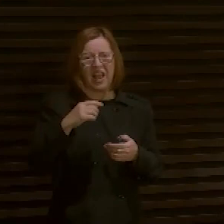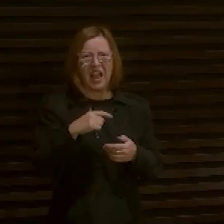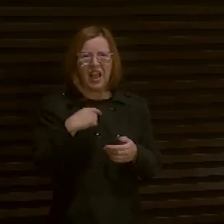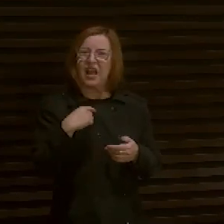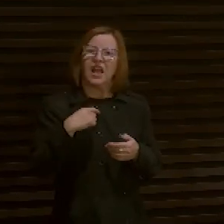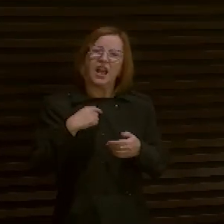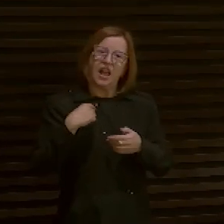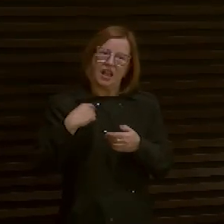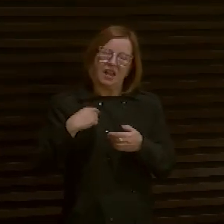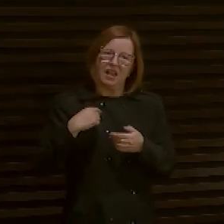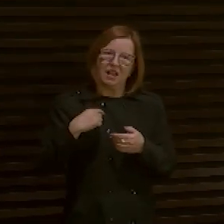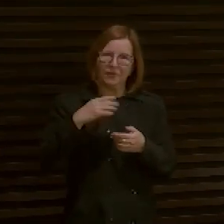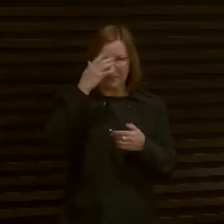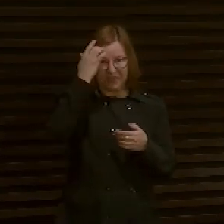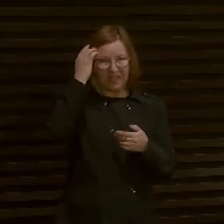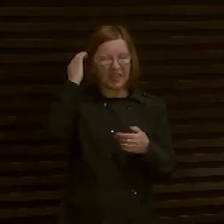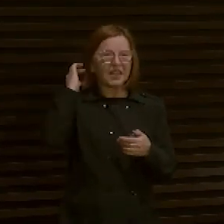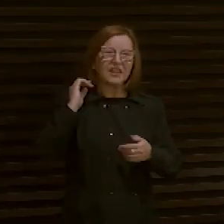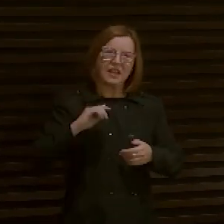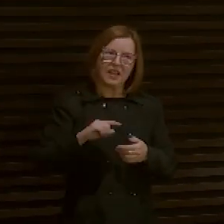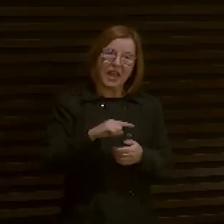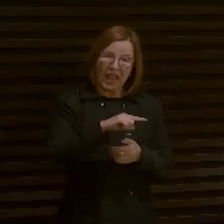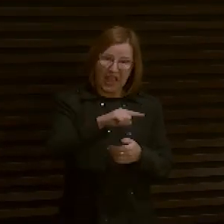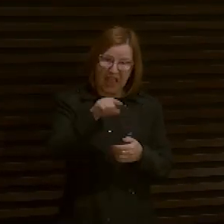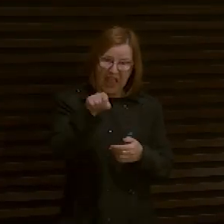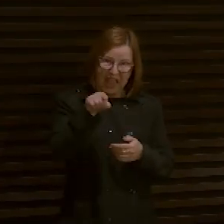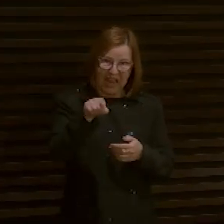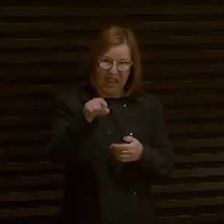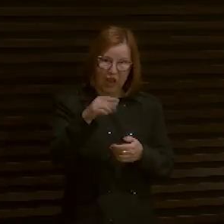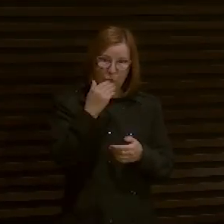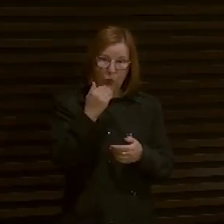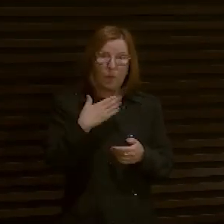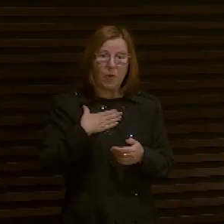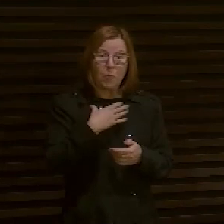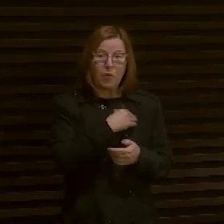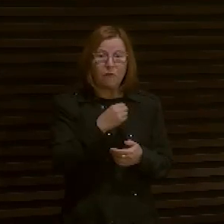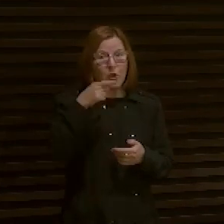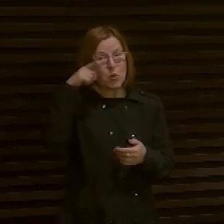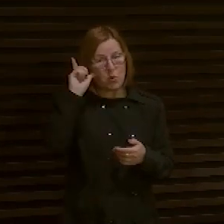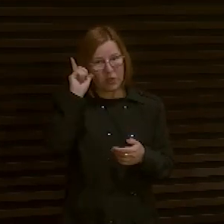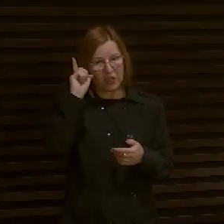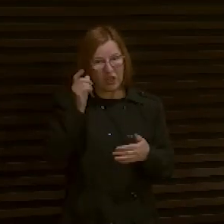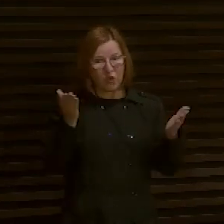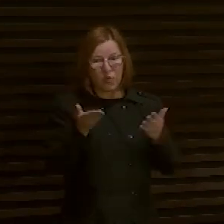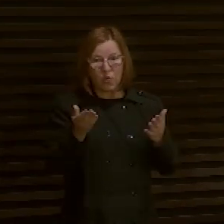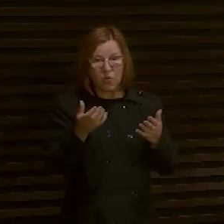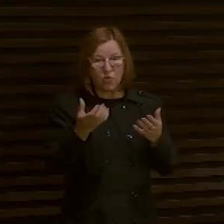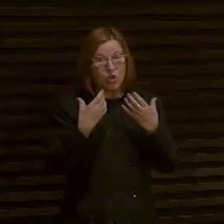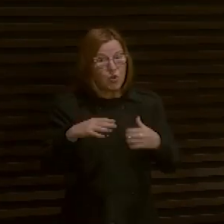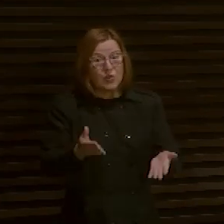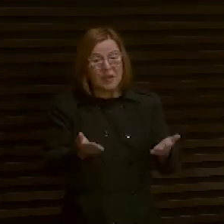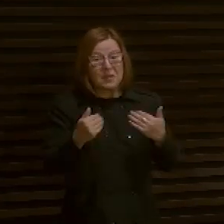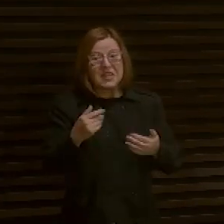tranquilo. Hoje era para comer o da minha amiga e ela não quis. Meu Deus do céu, meus irmãos. Olha o nível de